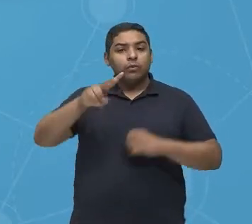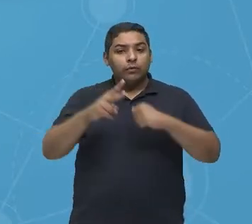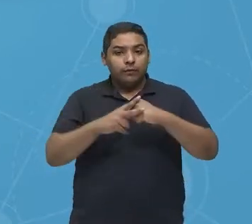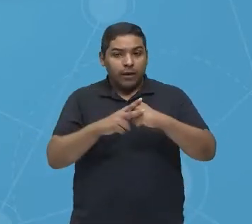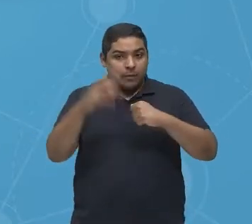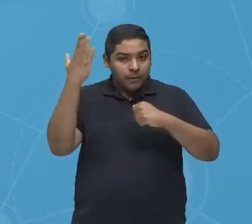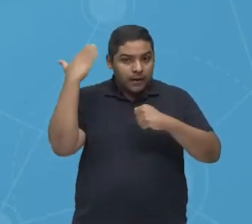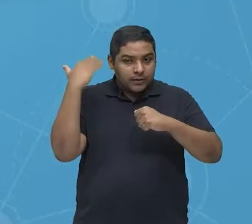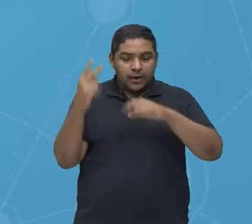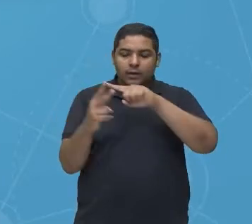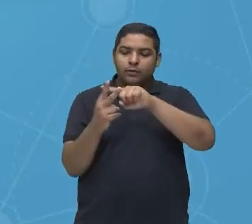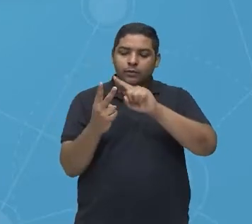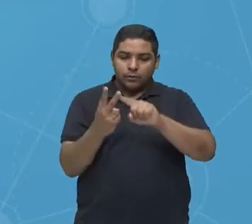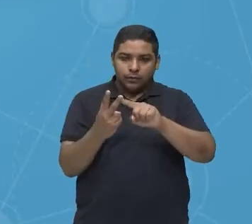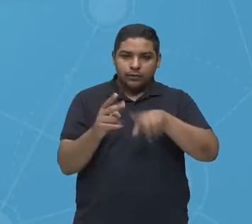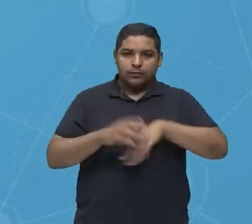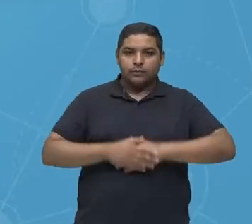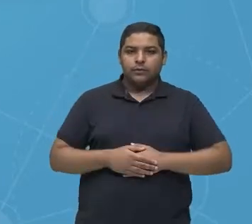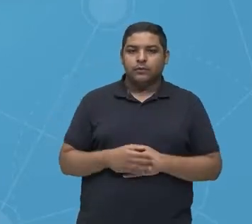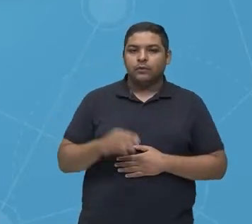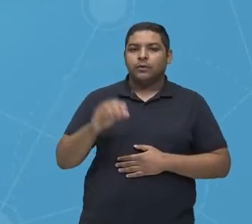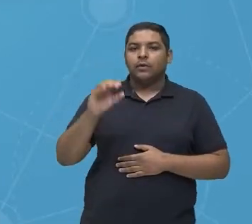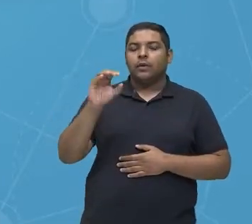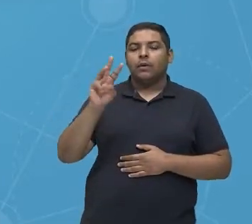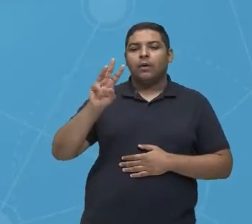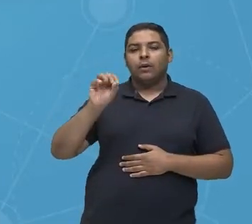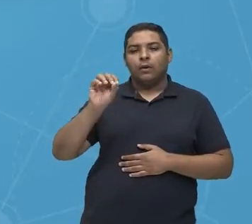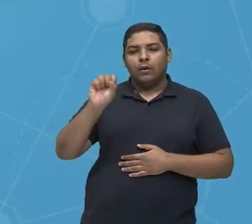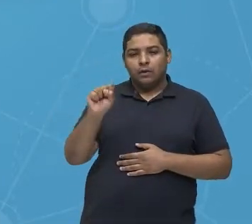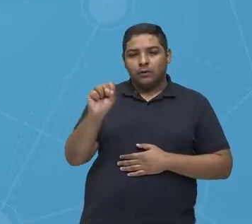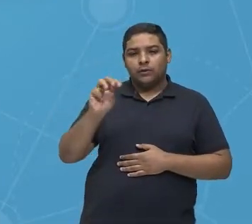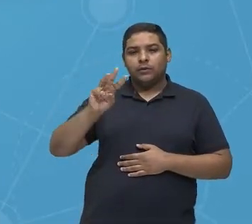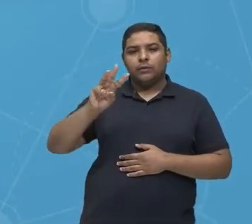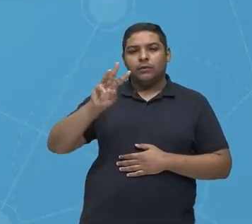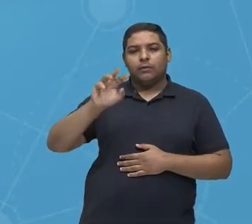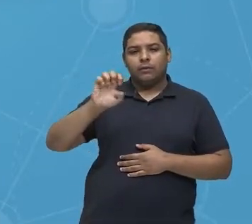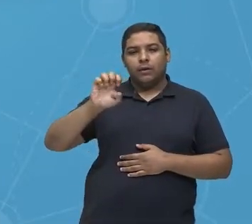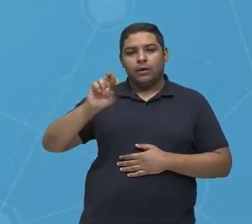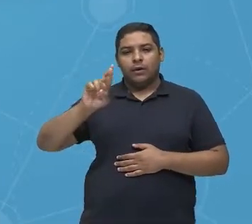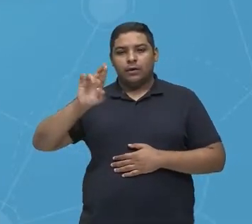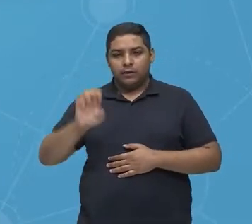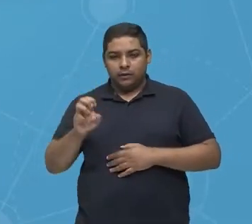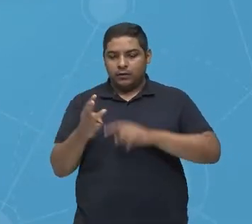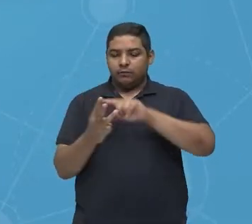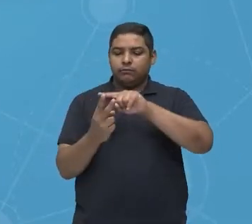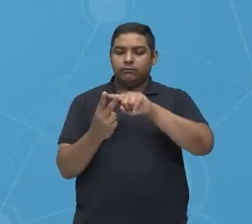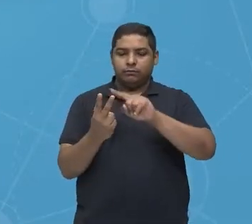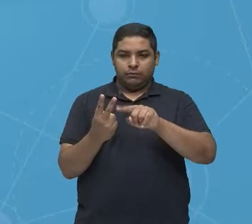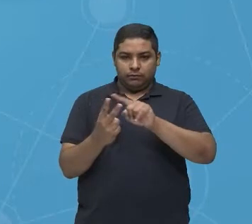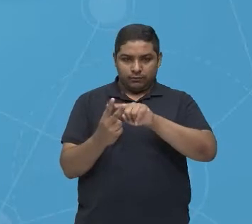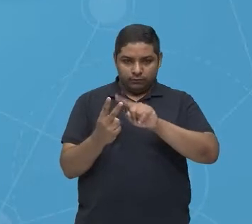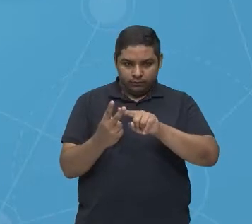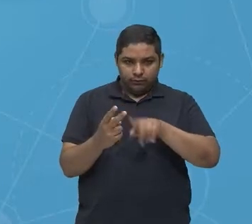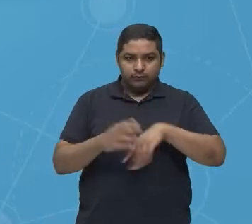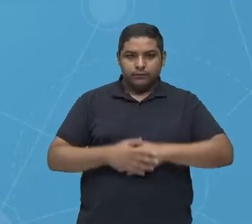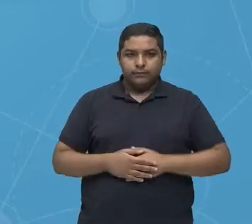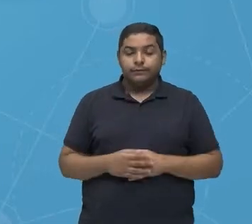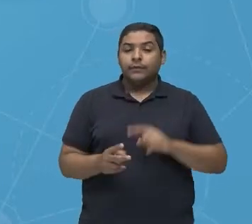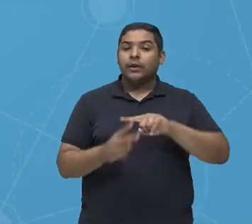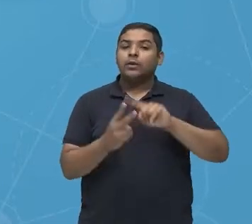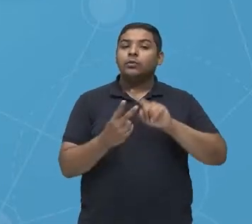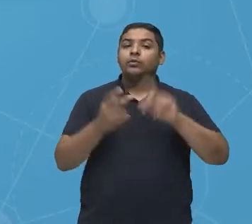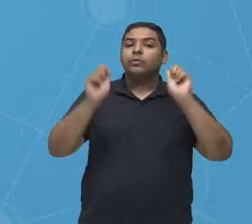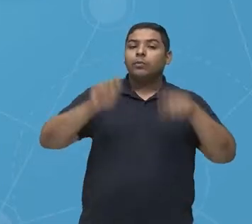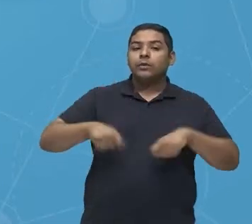formas, que é o was e o were. Claro, na forma negativa, então, eu vou ter sempre essas duas possibilidades. Olha